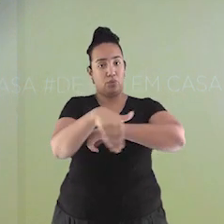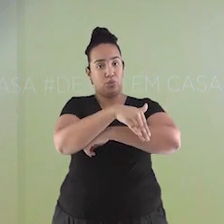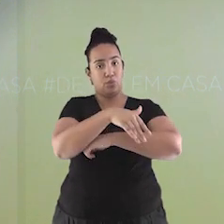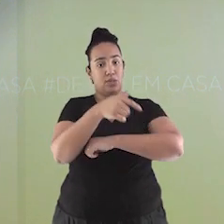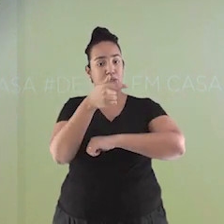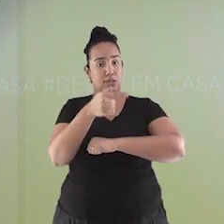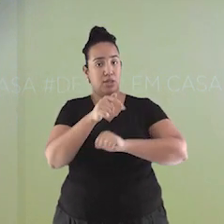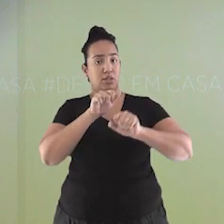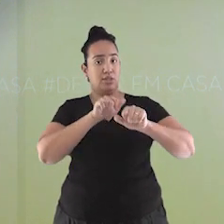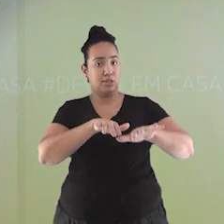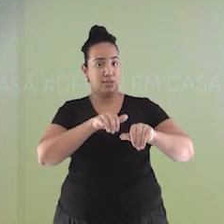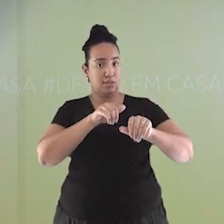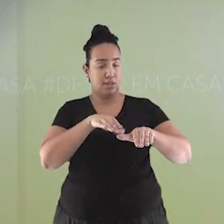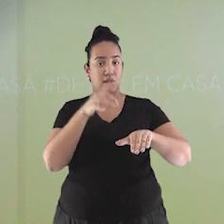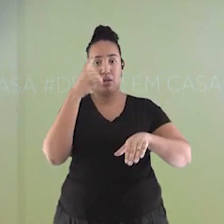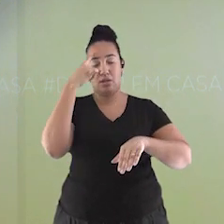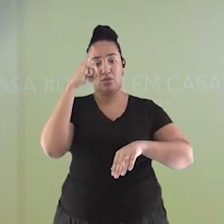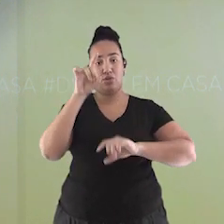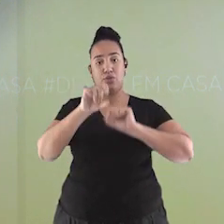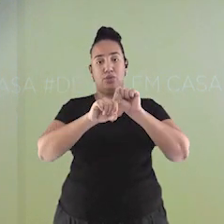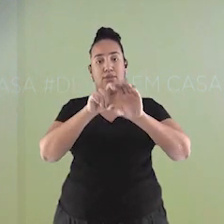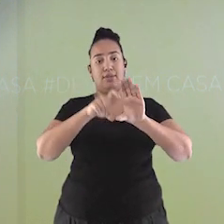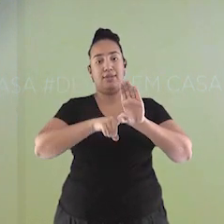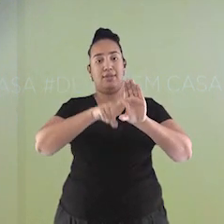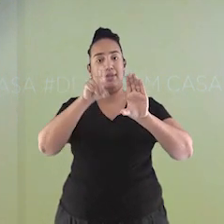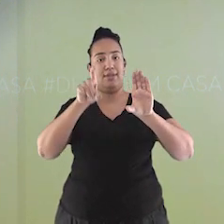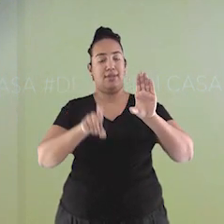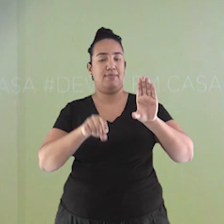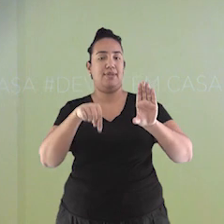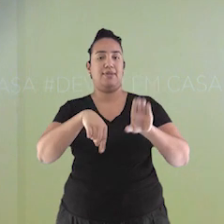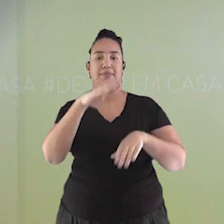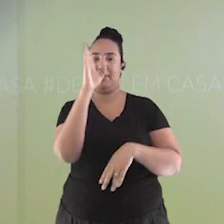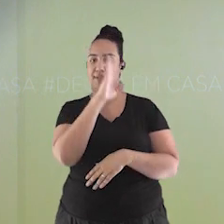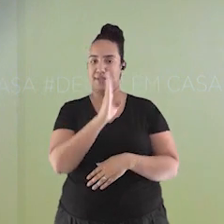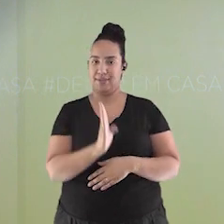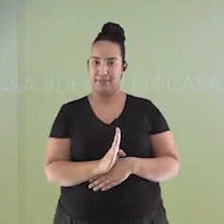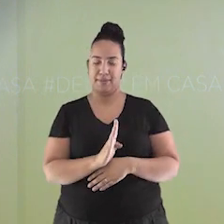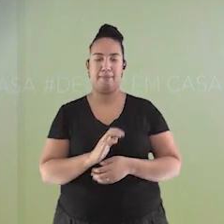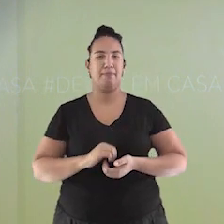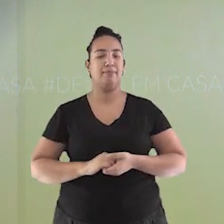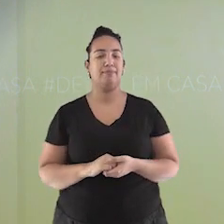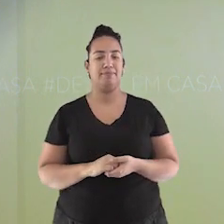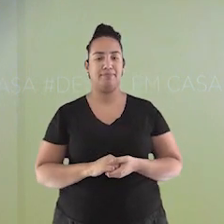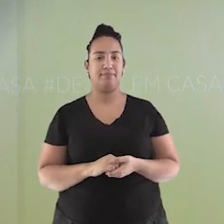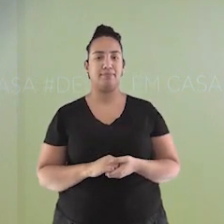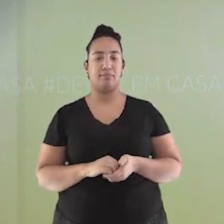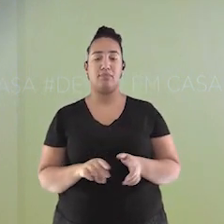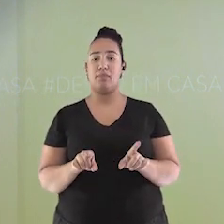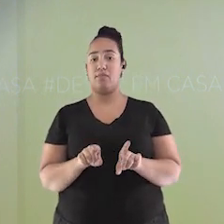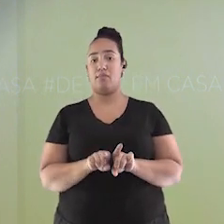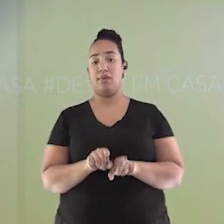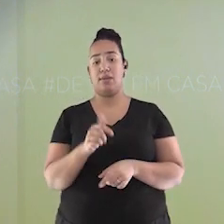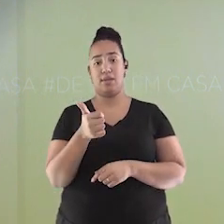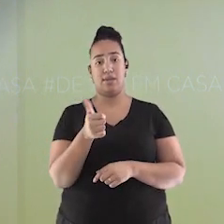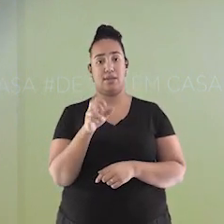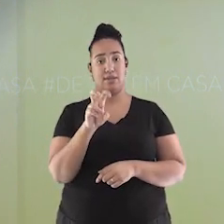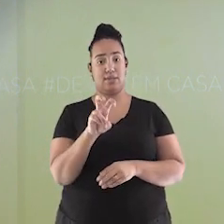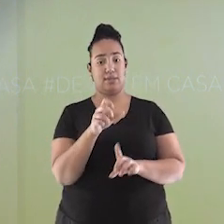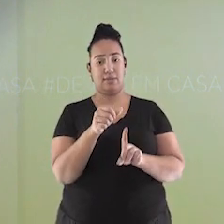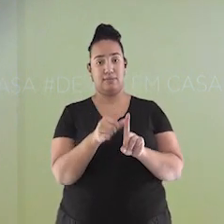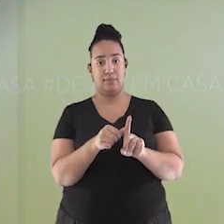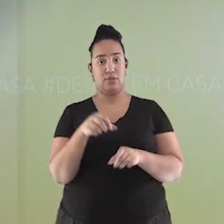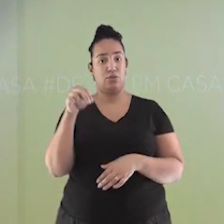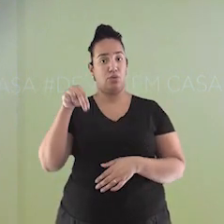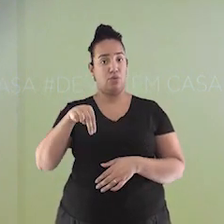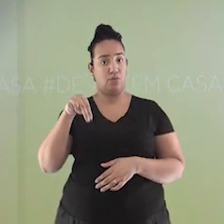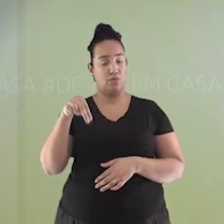7 de setembro, que é o dia da independência do Brasil. 15 de novembro, que é o dia